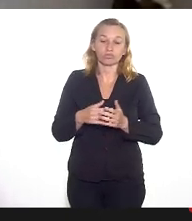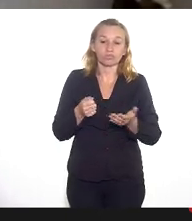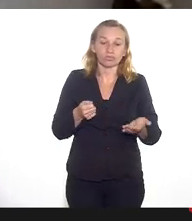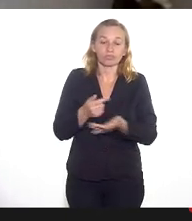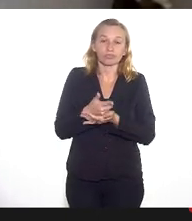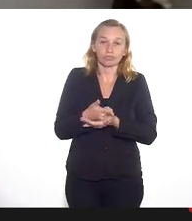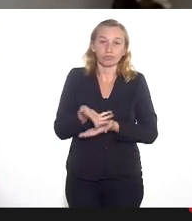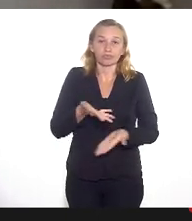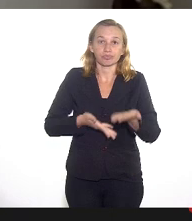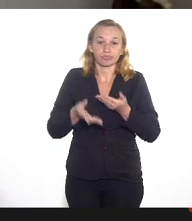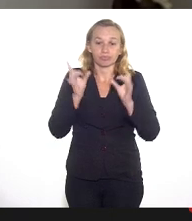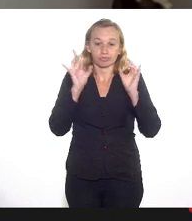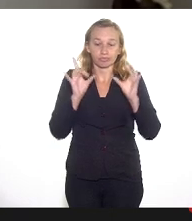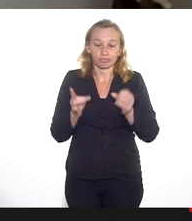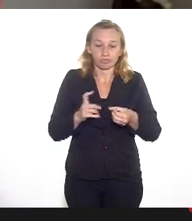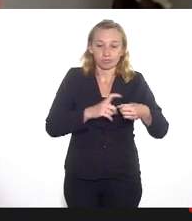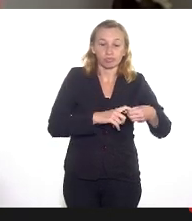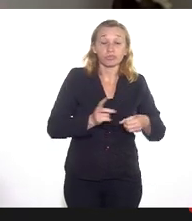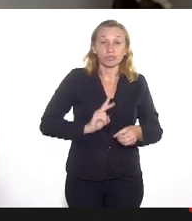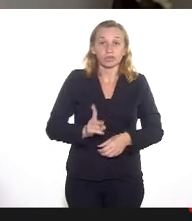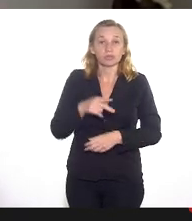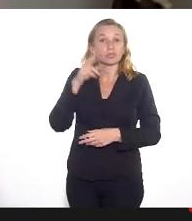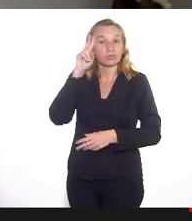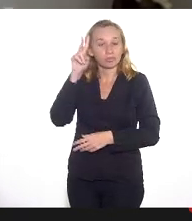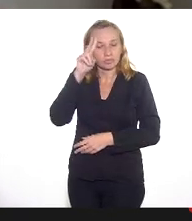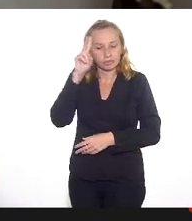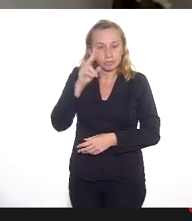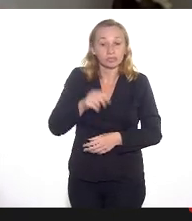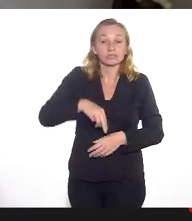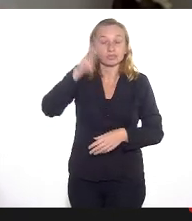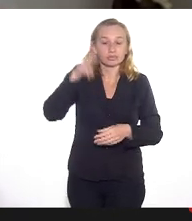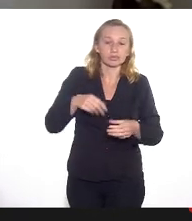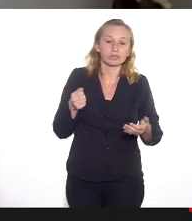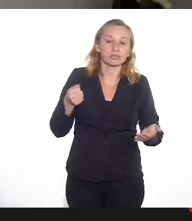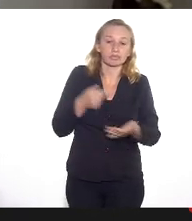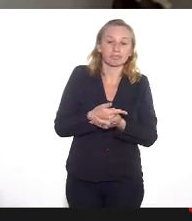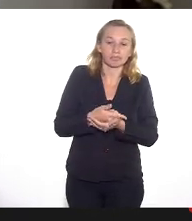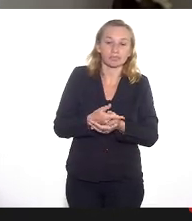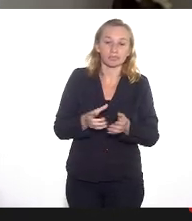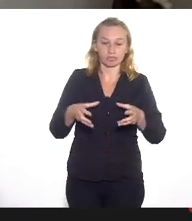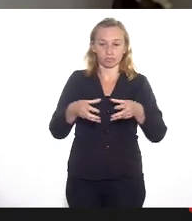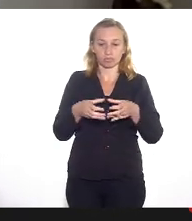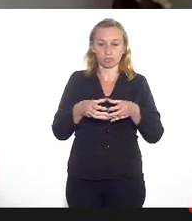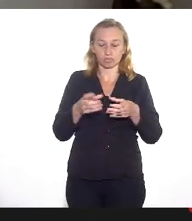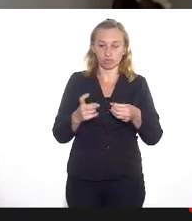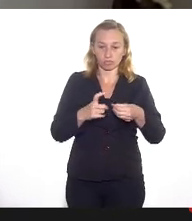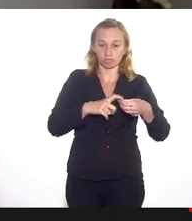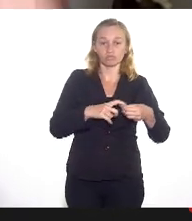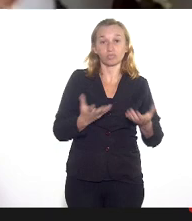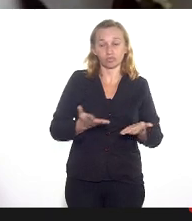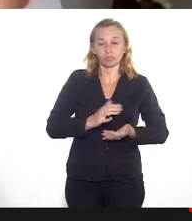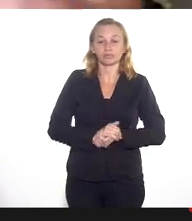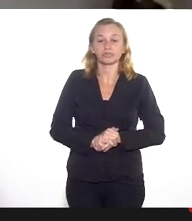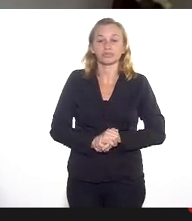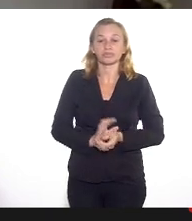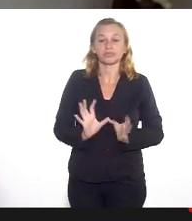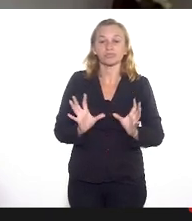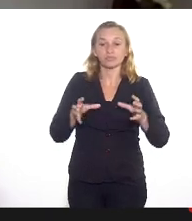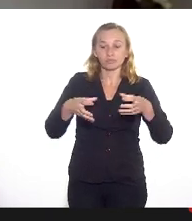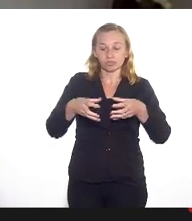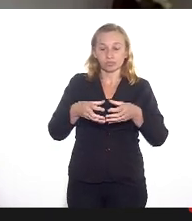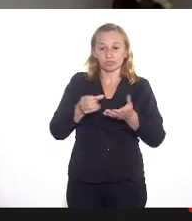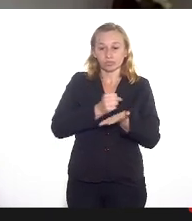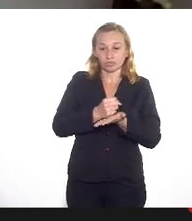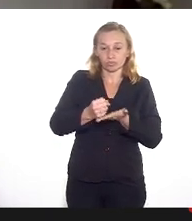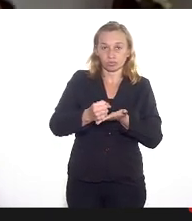participação especial pelo consórcio. Né? E a gente tem que sempre lembrar que quem paga é o consórcio. Né? Então, a participação especial é calculada no âmbito do